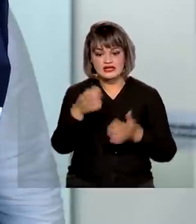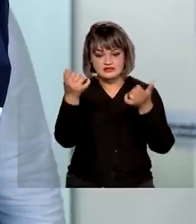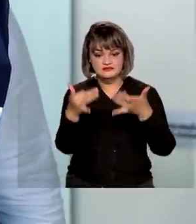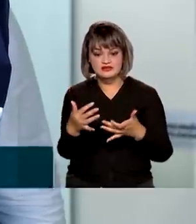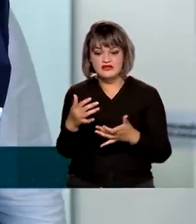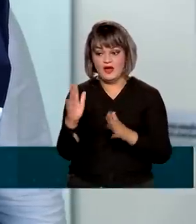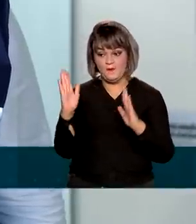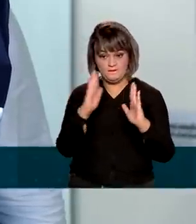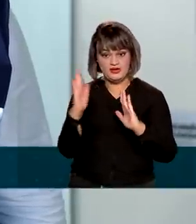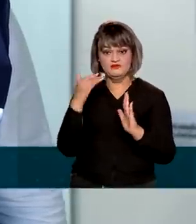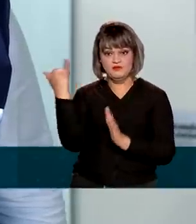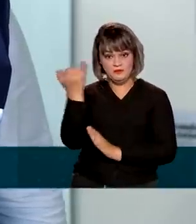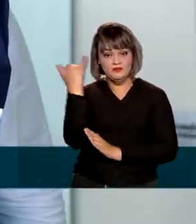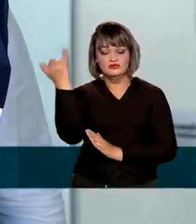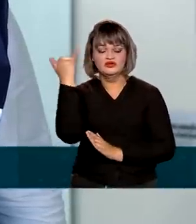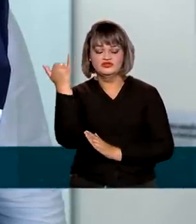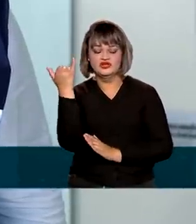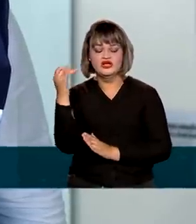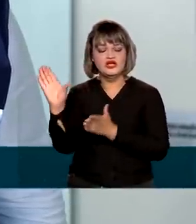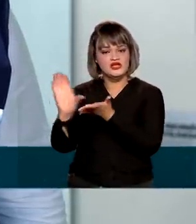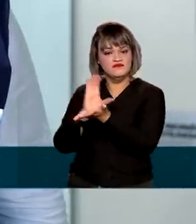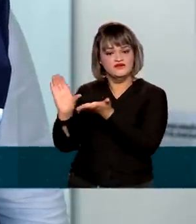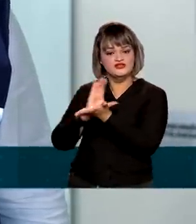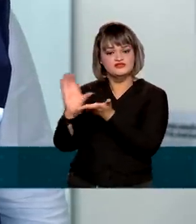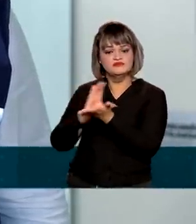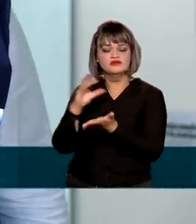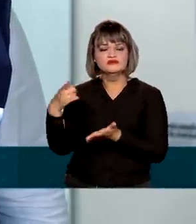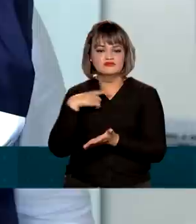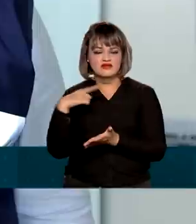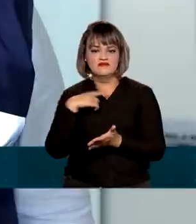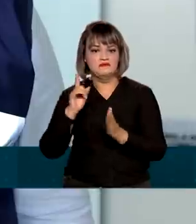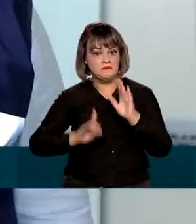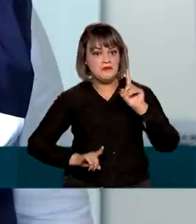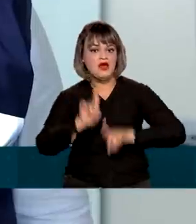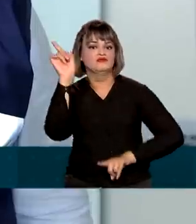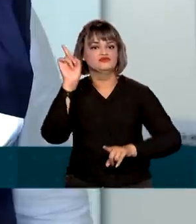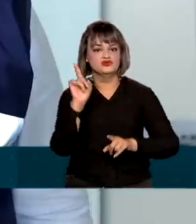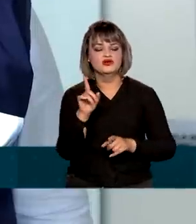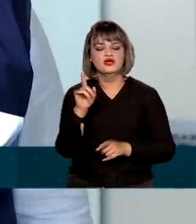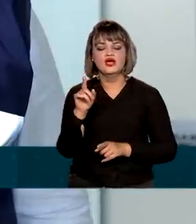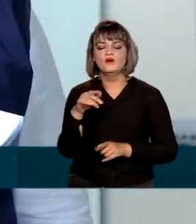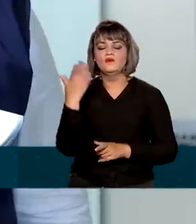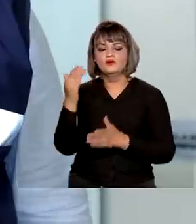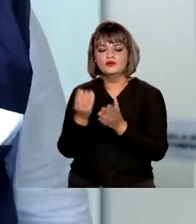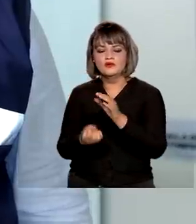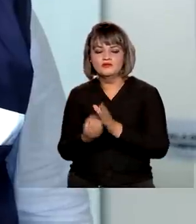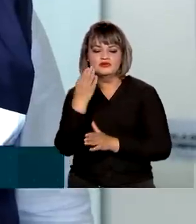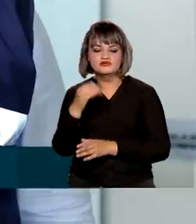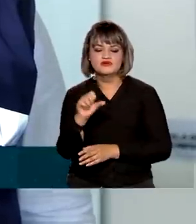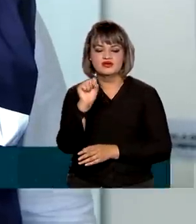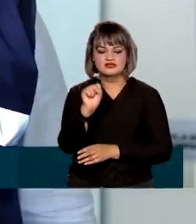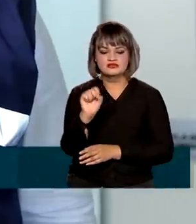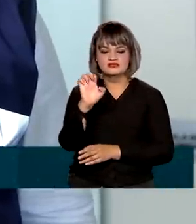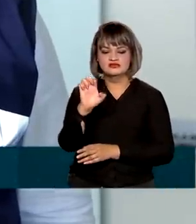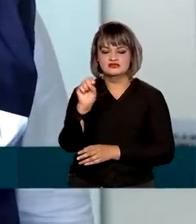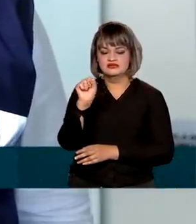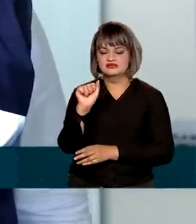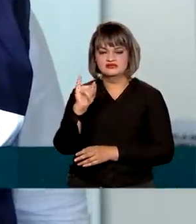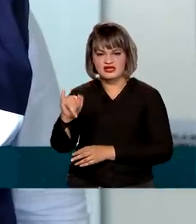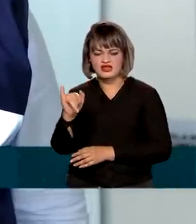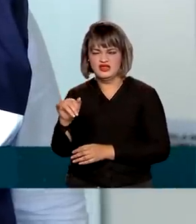importante aonde nós tivemos um investimento recorde o maior da história desde a criação da sesai em 2010